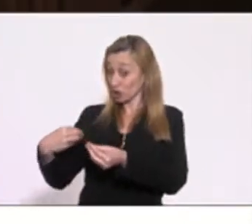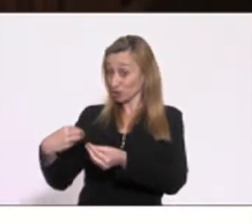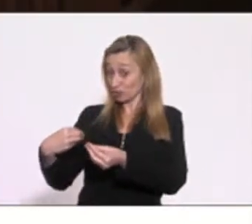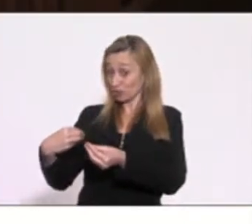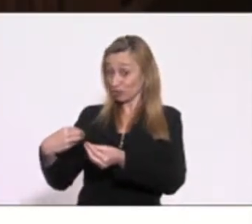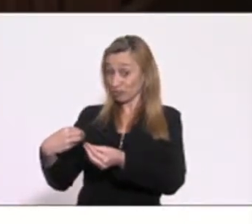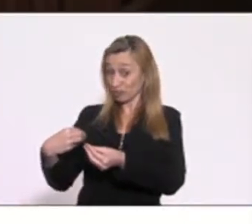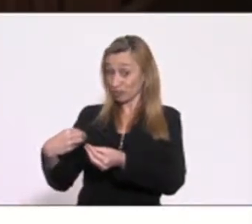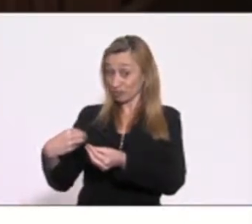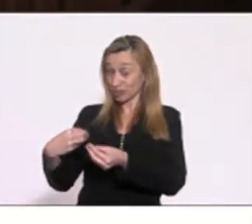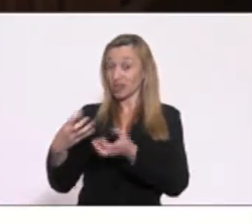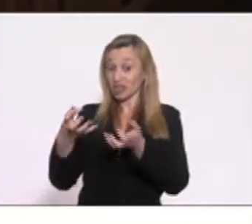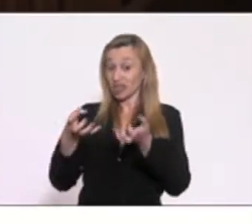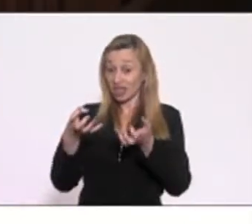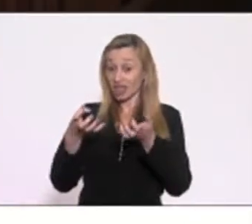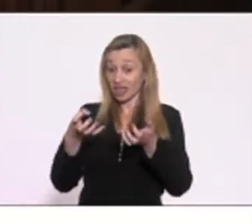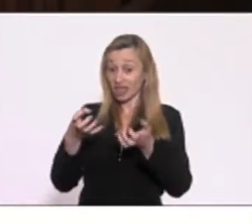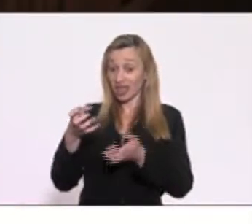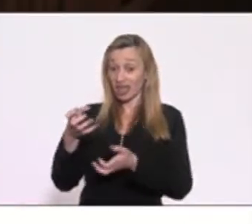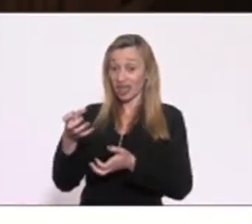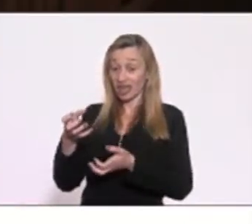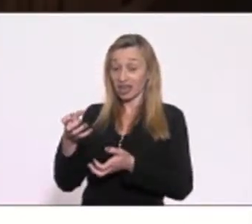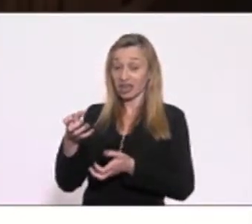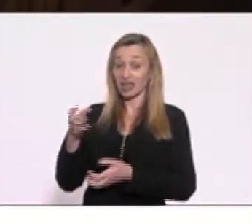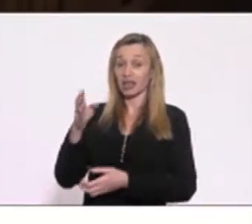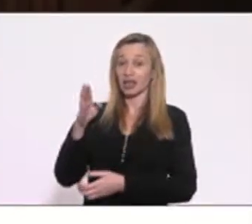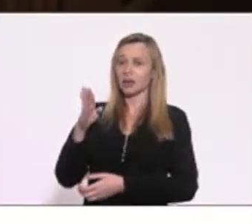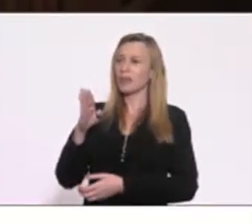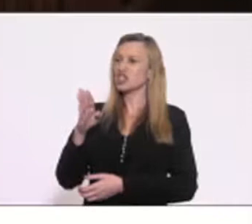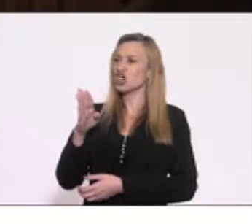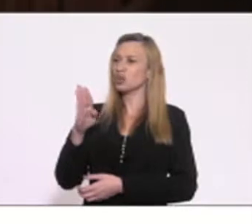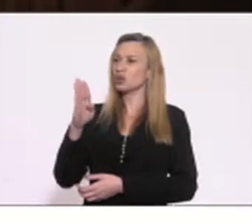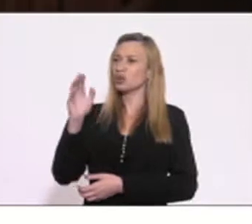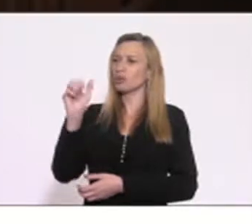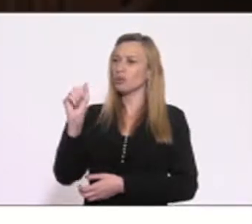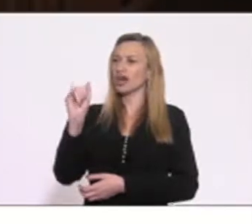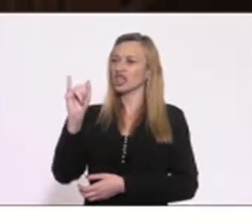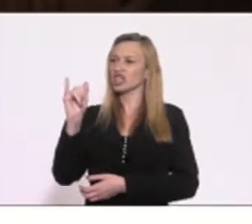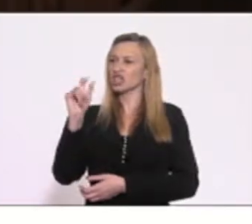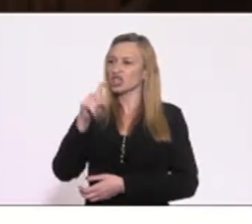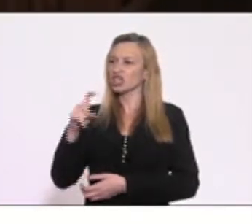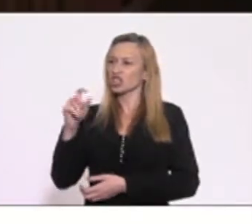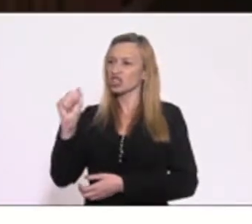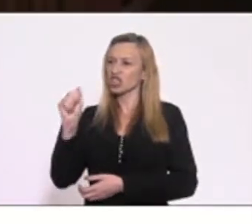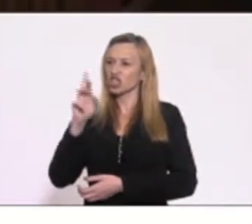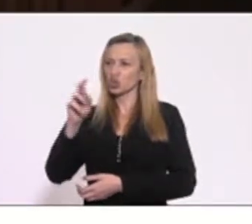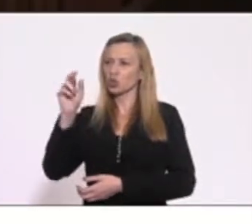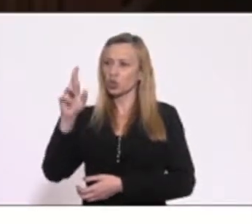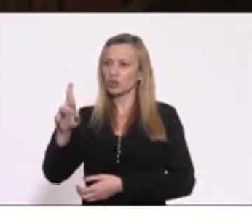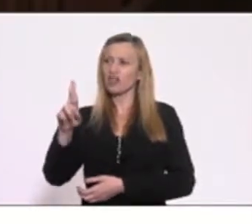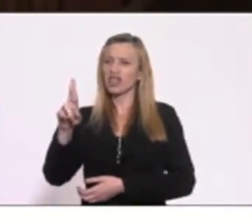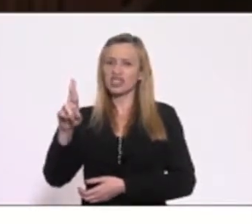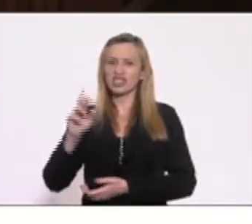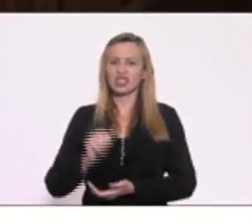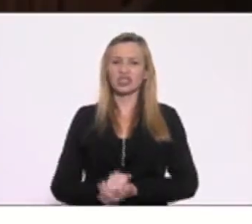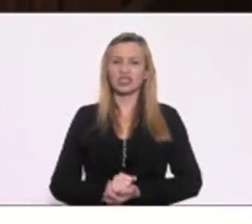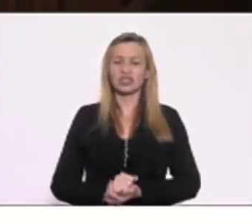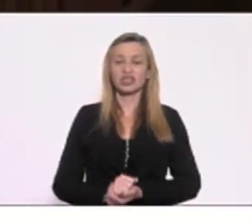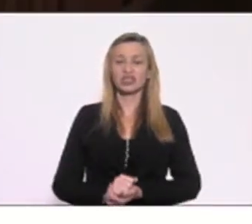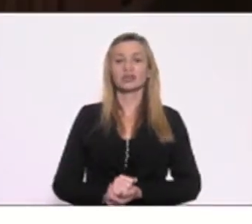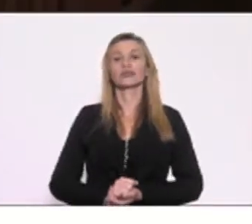fazer embaixador nos Estados Unidos, a situação constrangedoras no